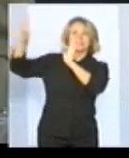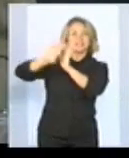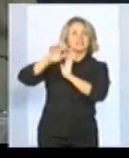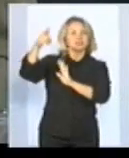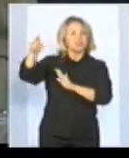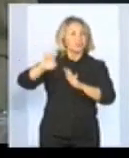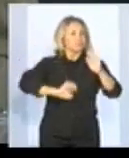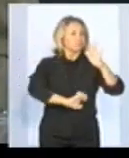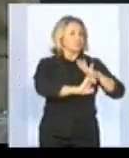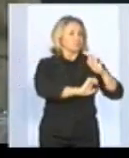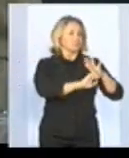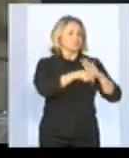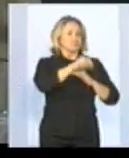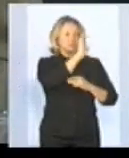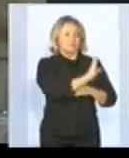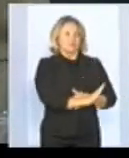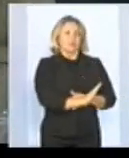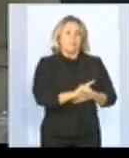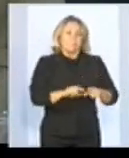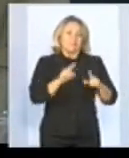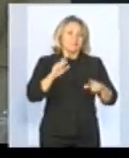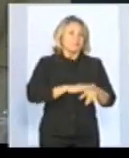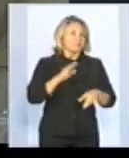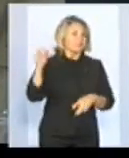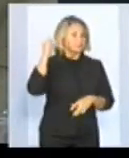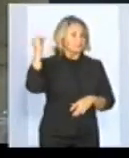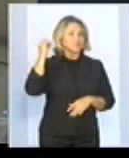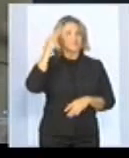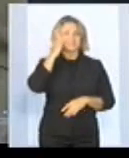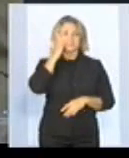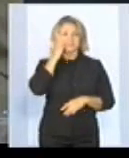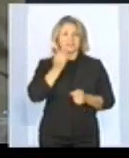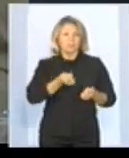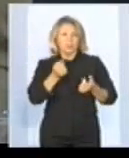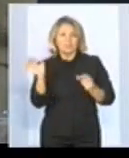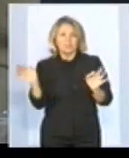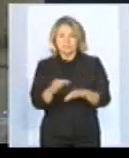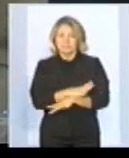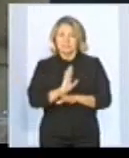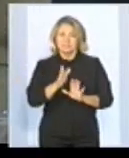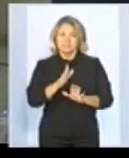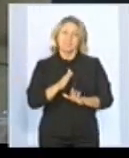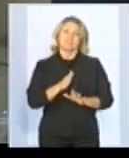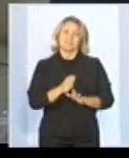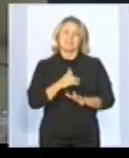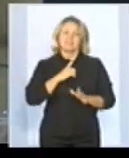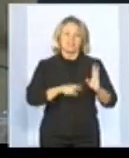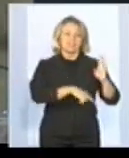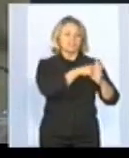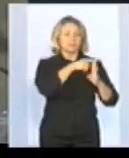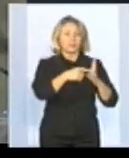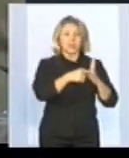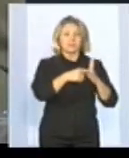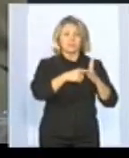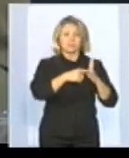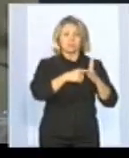programadora. Isso também faz sentido. Então, a lógica, um pouco isso, já vou encaminhando para o fim, que eu queria realmente centrar nessas quatro medidas e